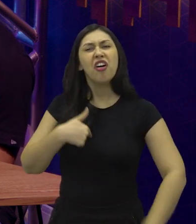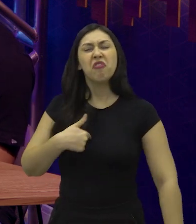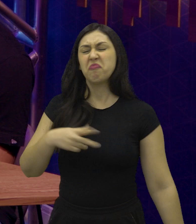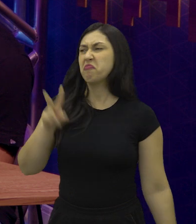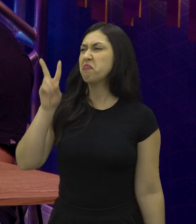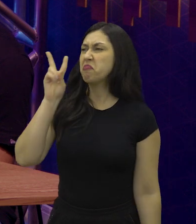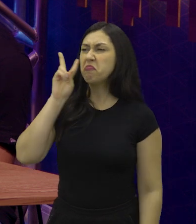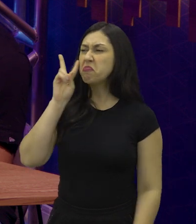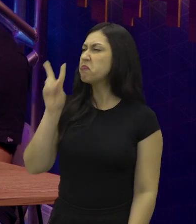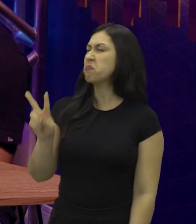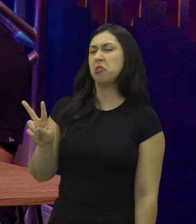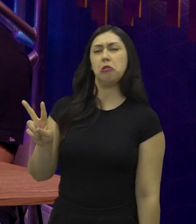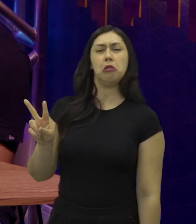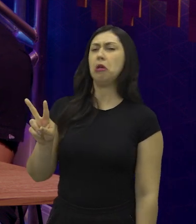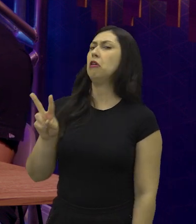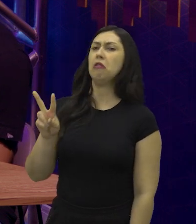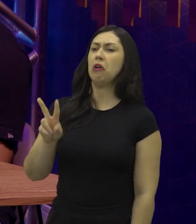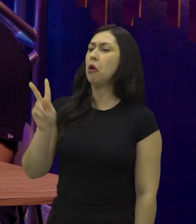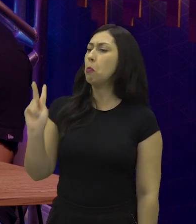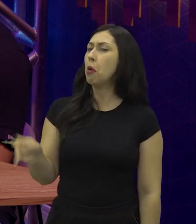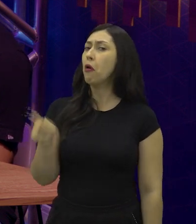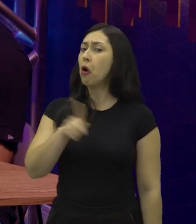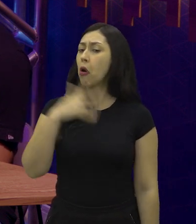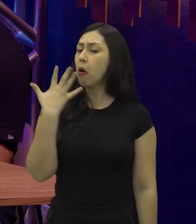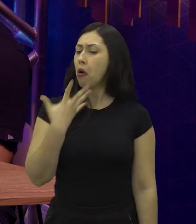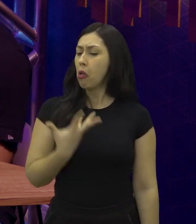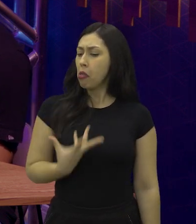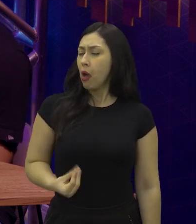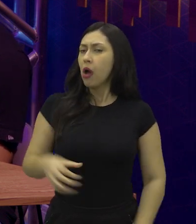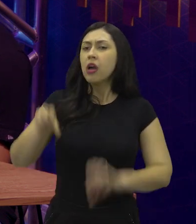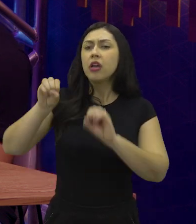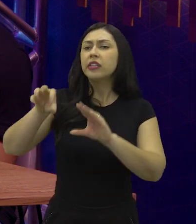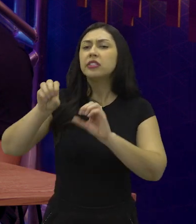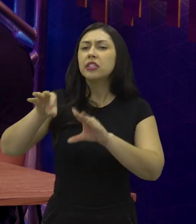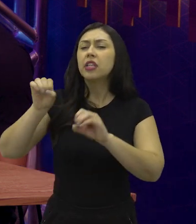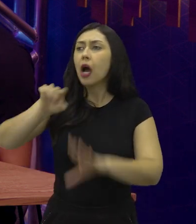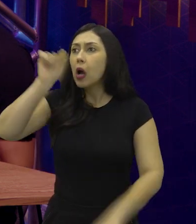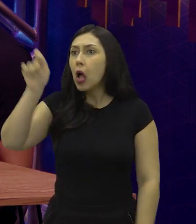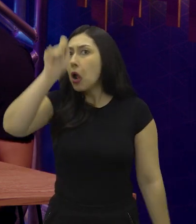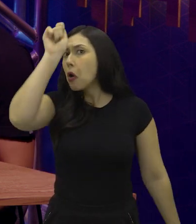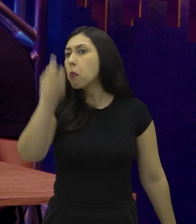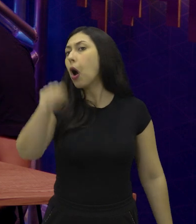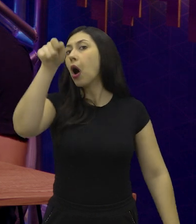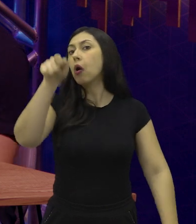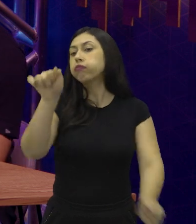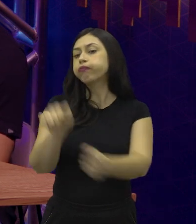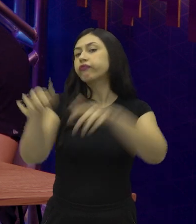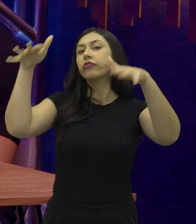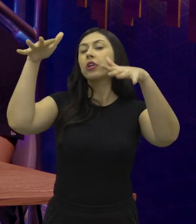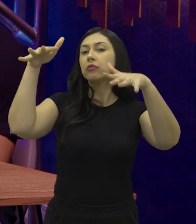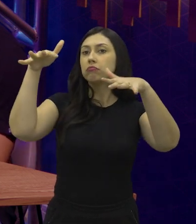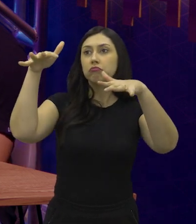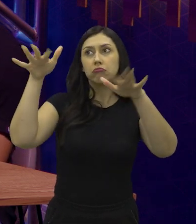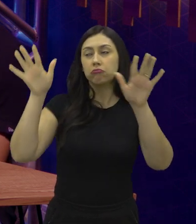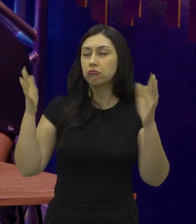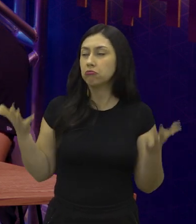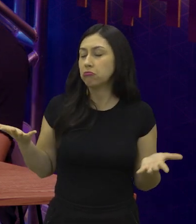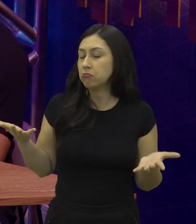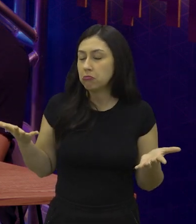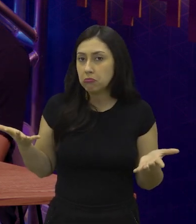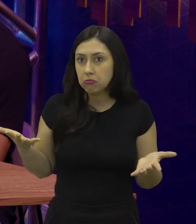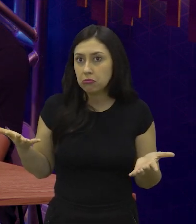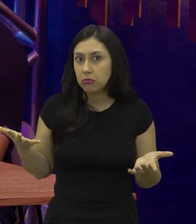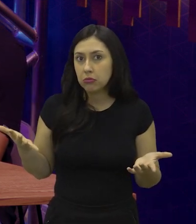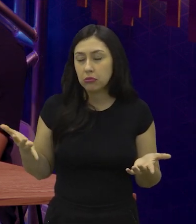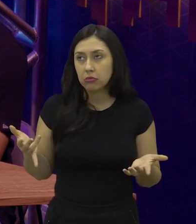do Dumbledore ensinando algum feitiço para ninguém. Uhum. Assim,